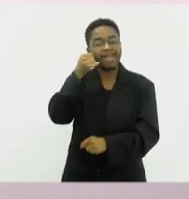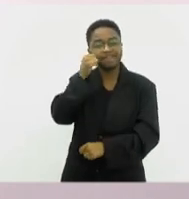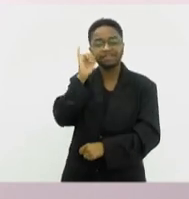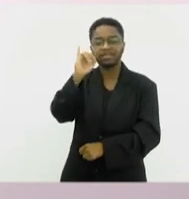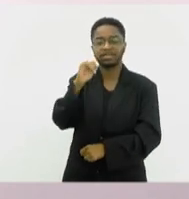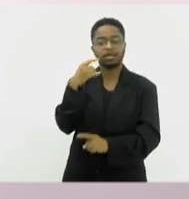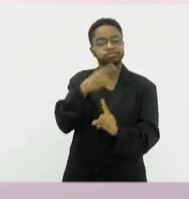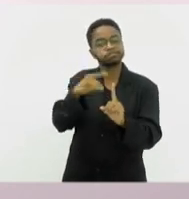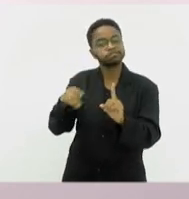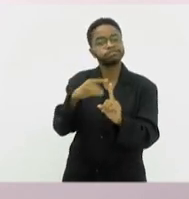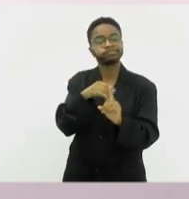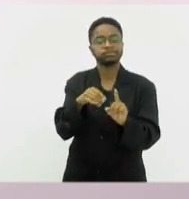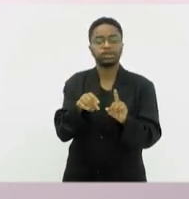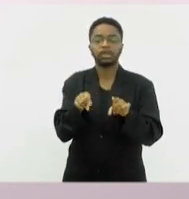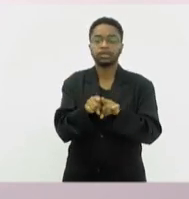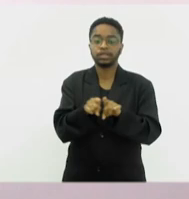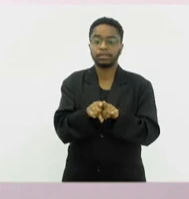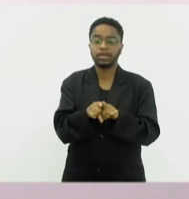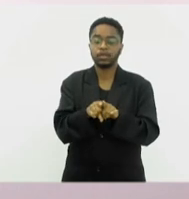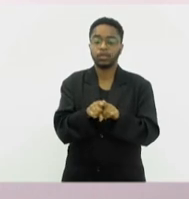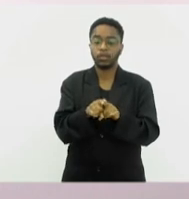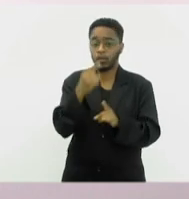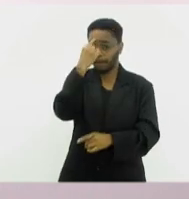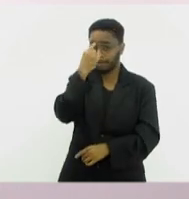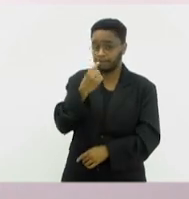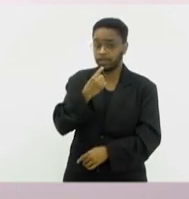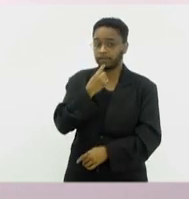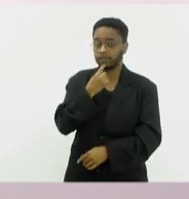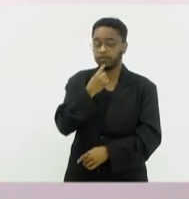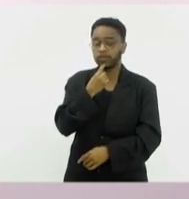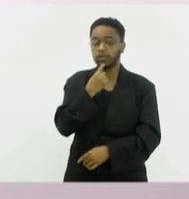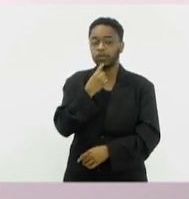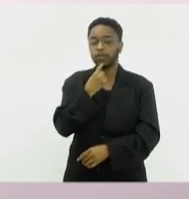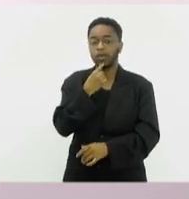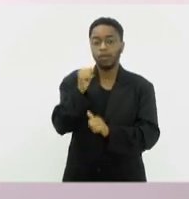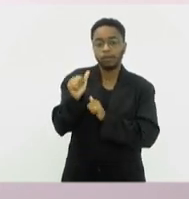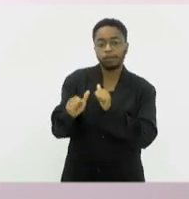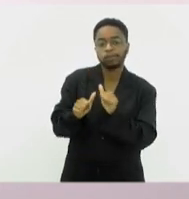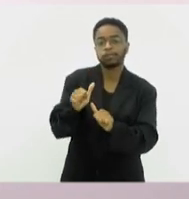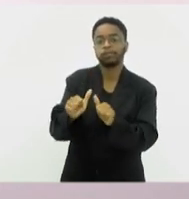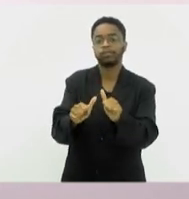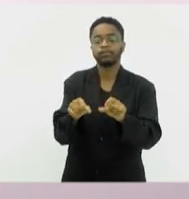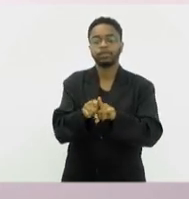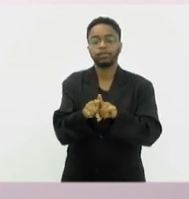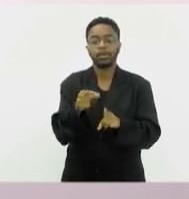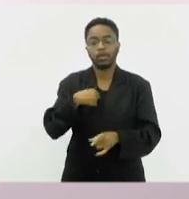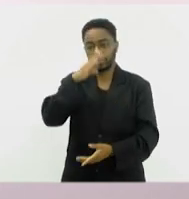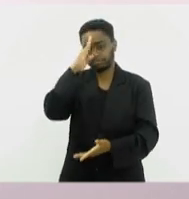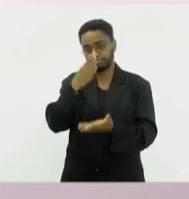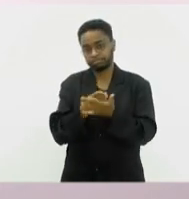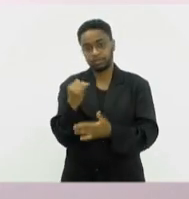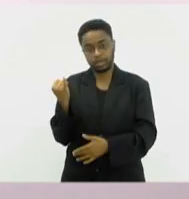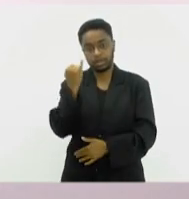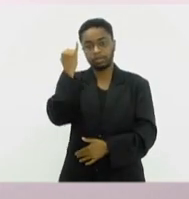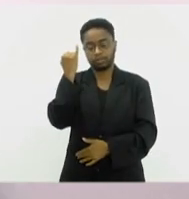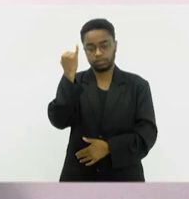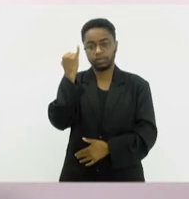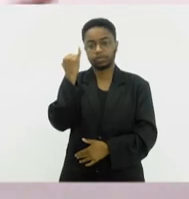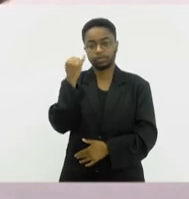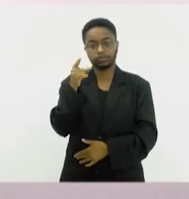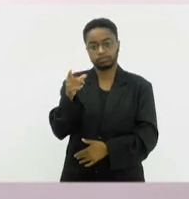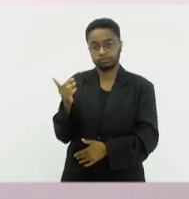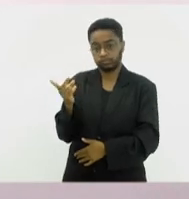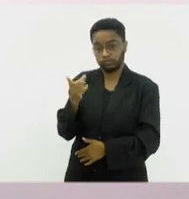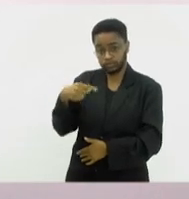tortura, e cada vez mais o perfilamento desse mecanismo ele vem se alterando. Acho muito importante, deputado Guilherme, as perguntas de